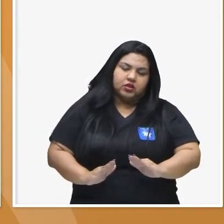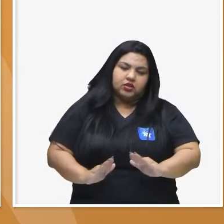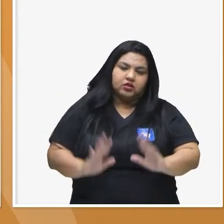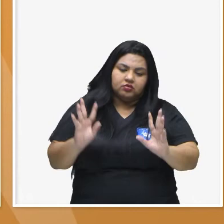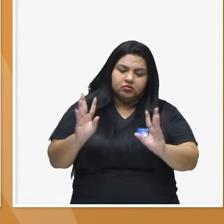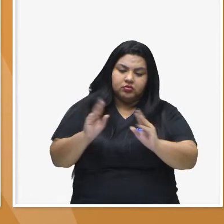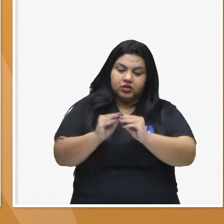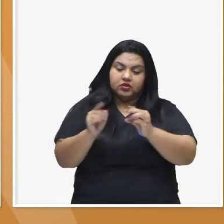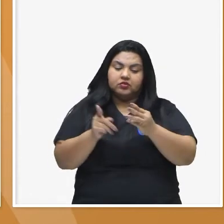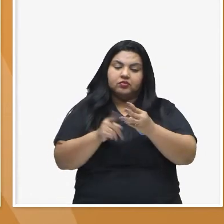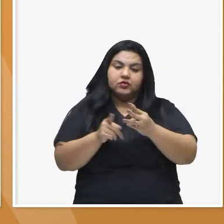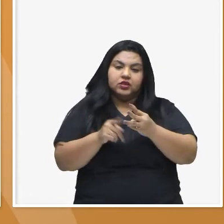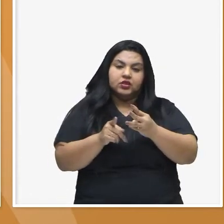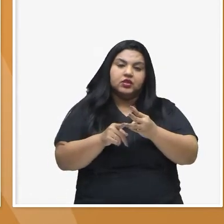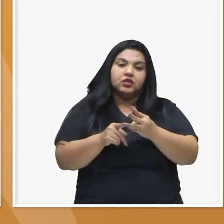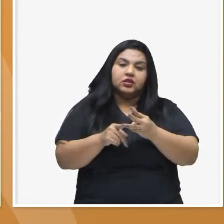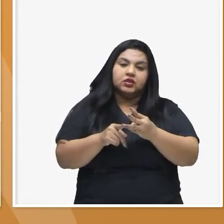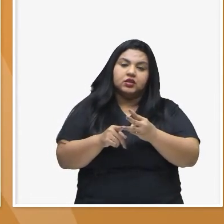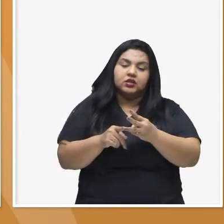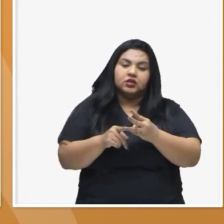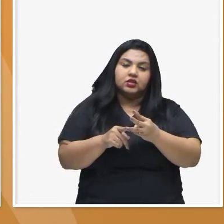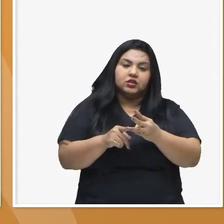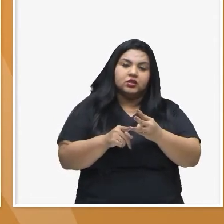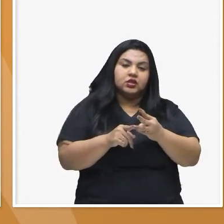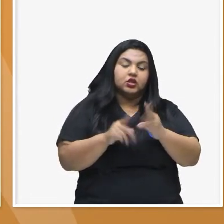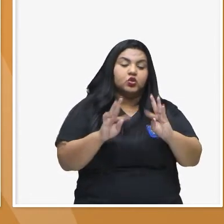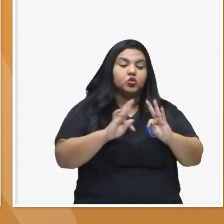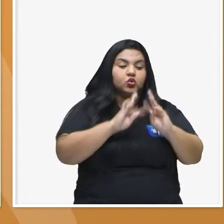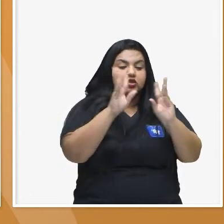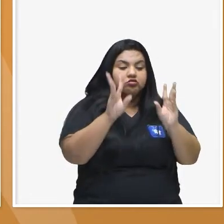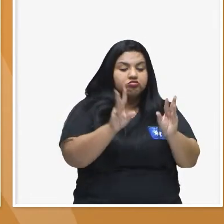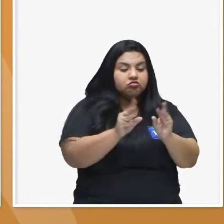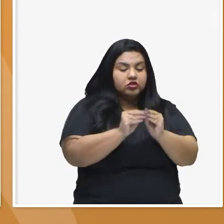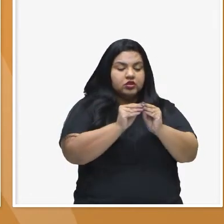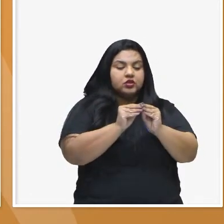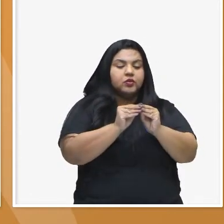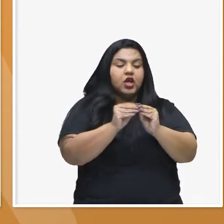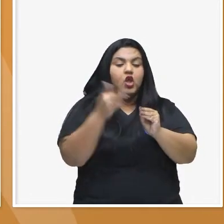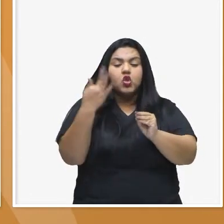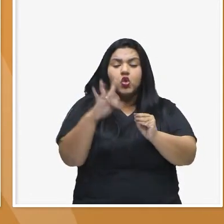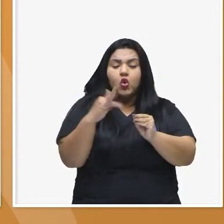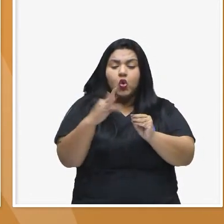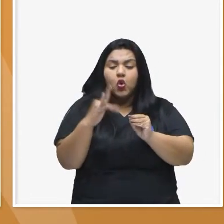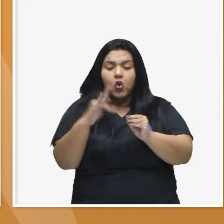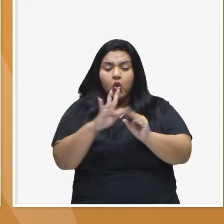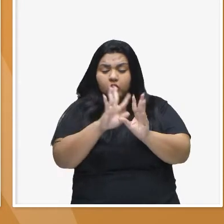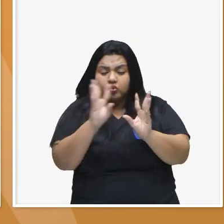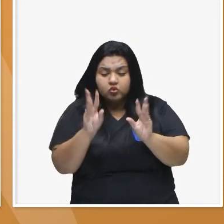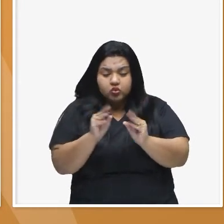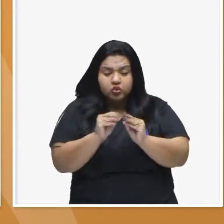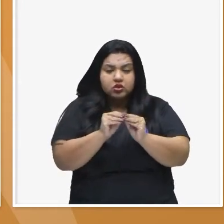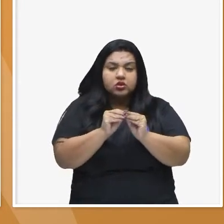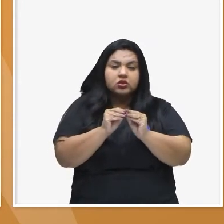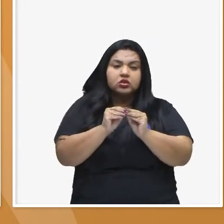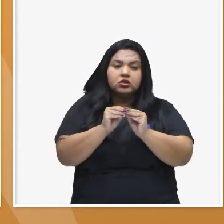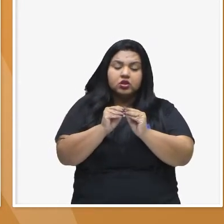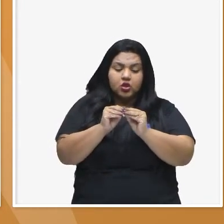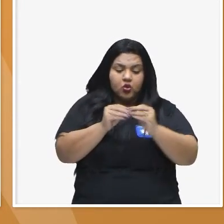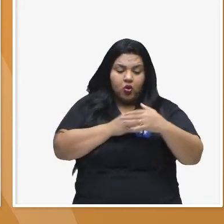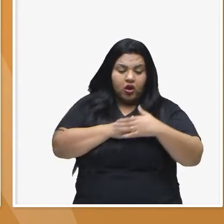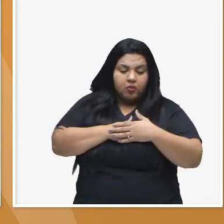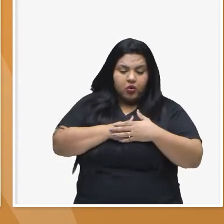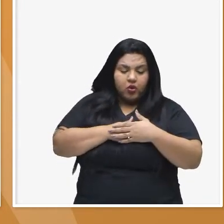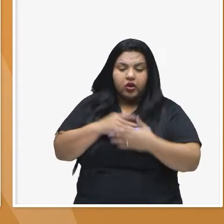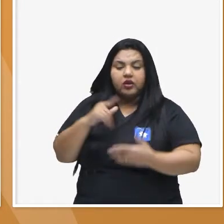né? Ela vai sintetizar todo aquele sofrimento, né? Tudo aquilo ali vai ser sintetizado no amor que ela tem